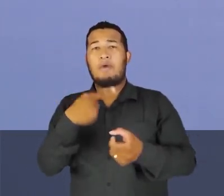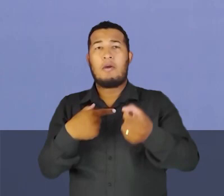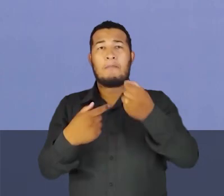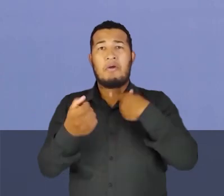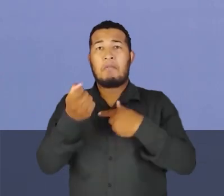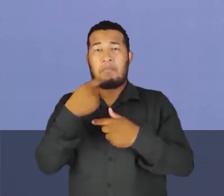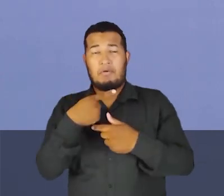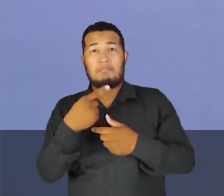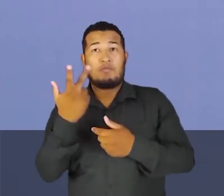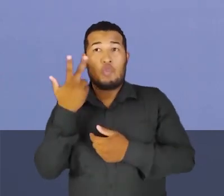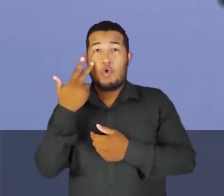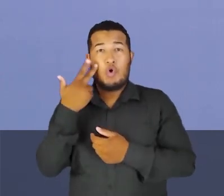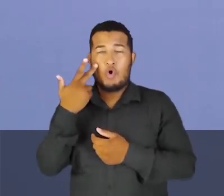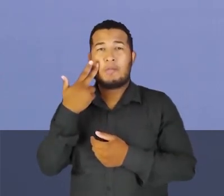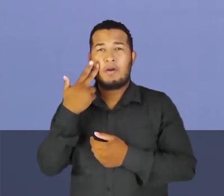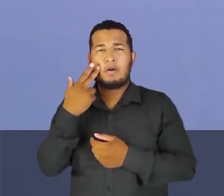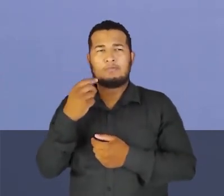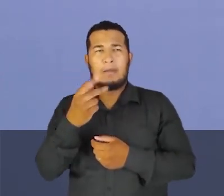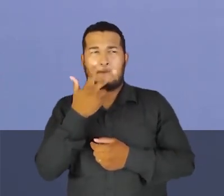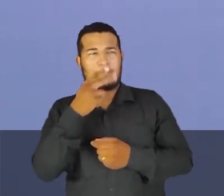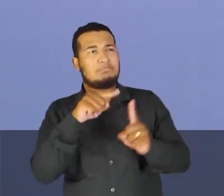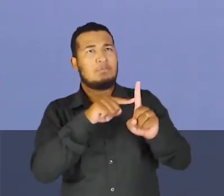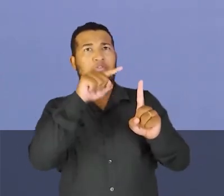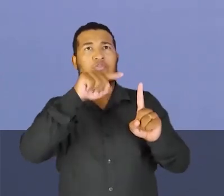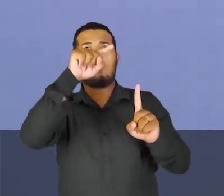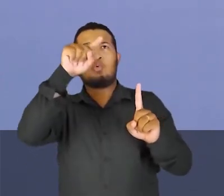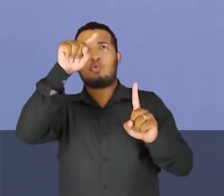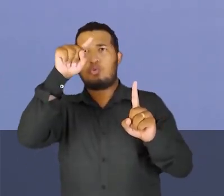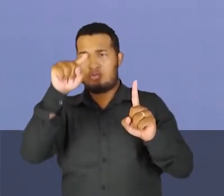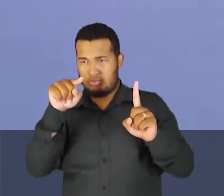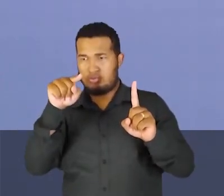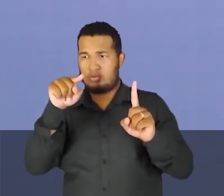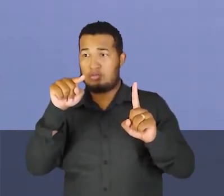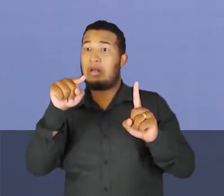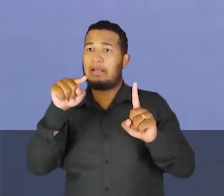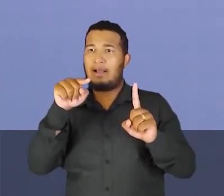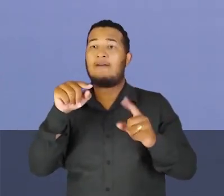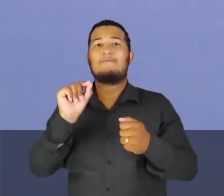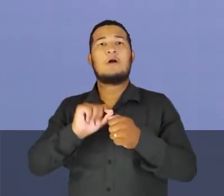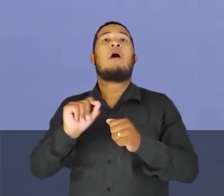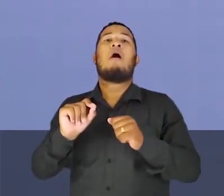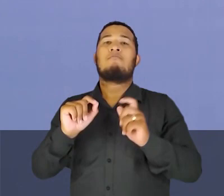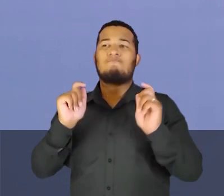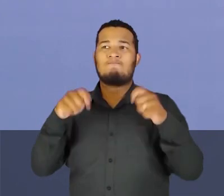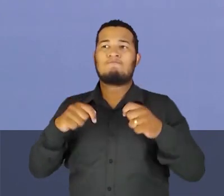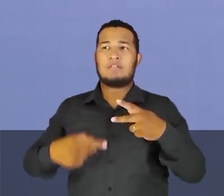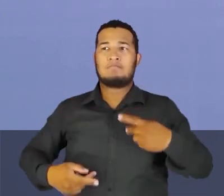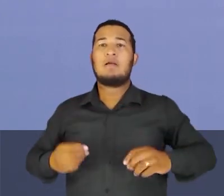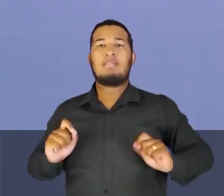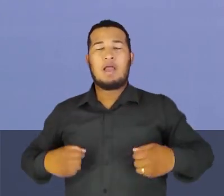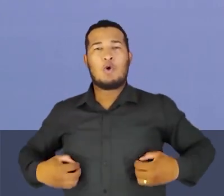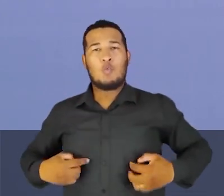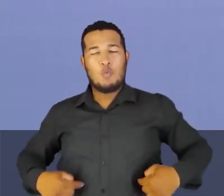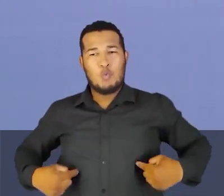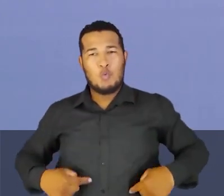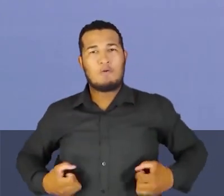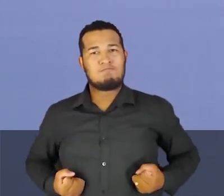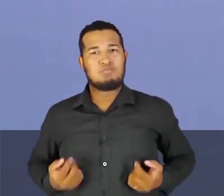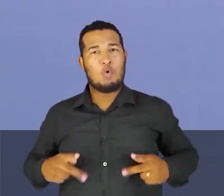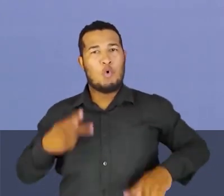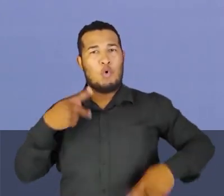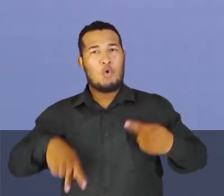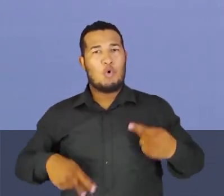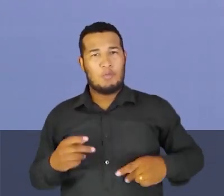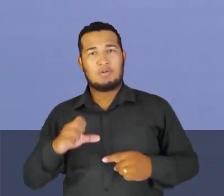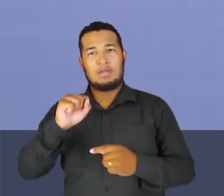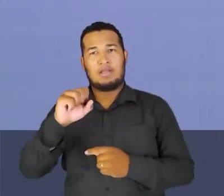anticoncepcional, o organismo identifica uma queda do nível desses hormônios e faz com que os hormônios FSH e LH possam fazer